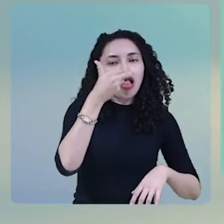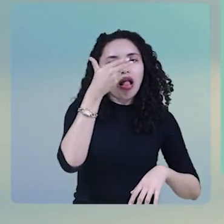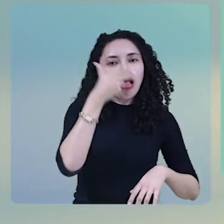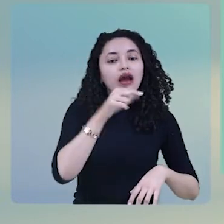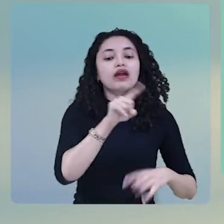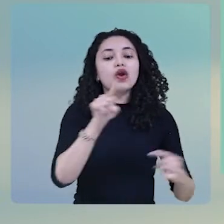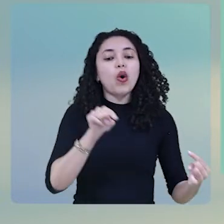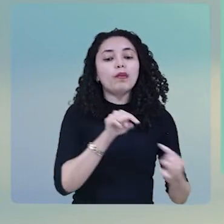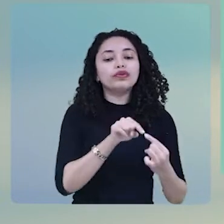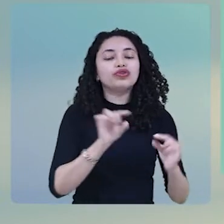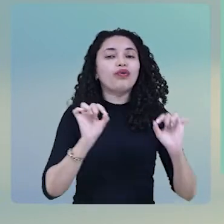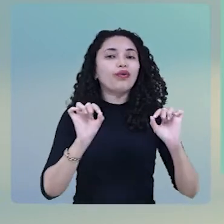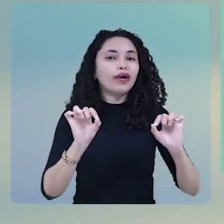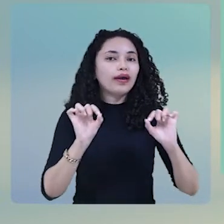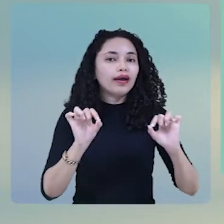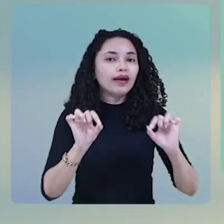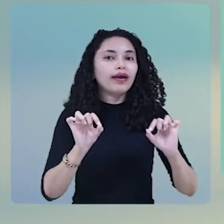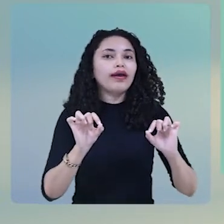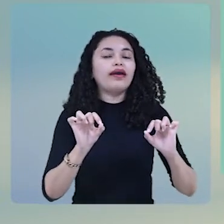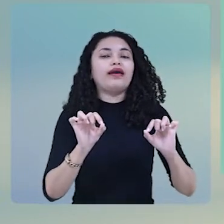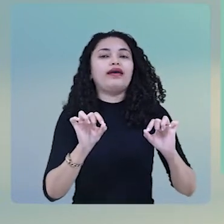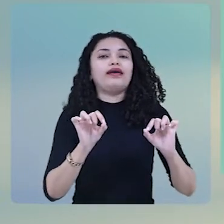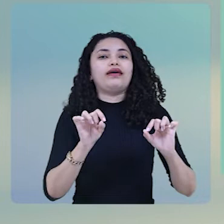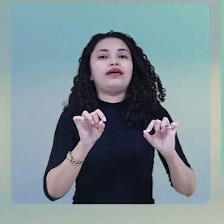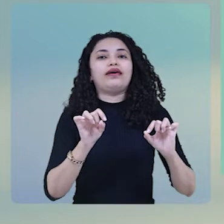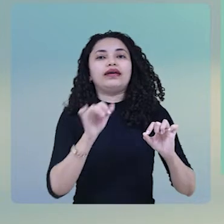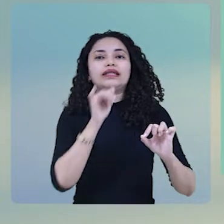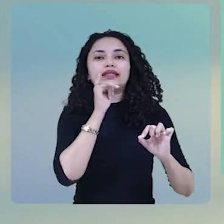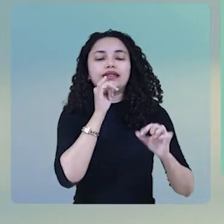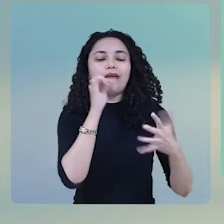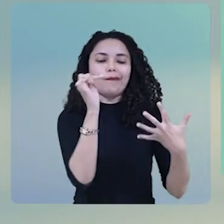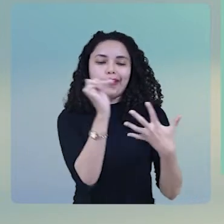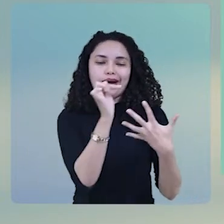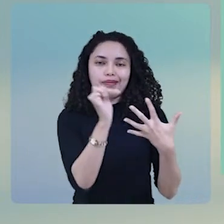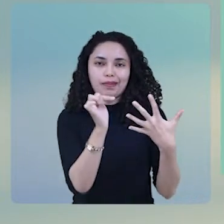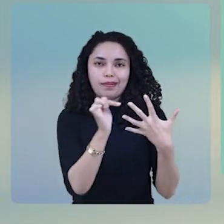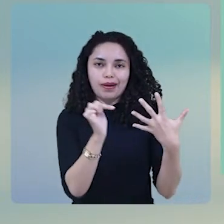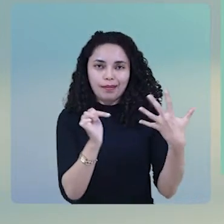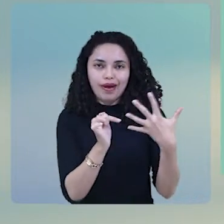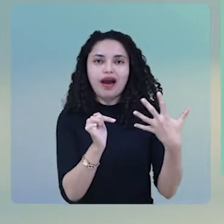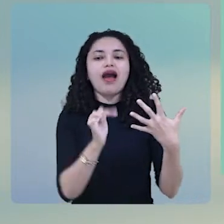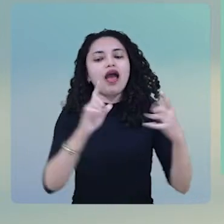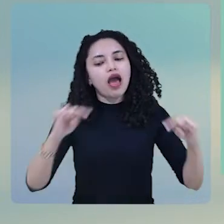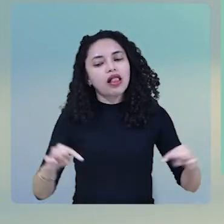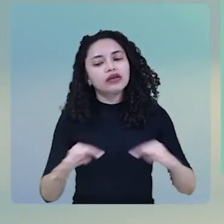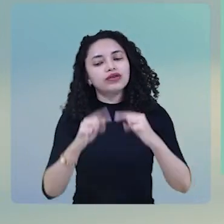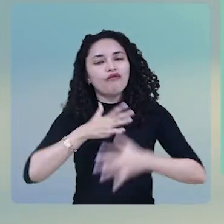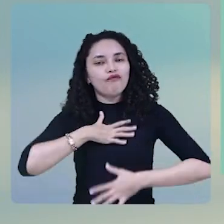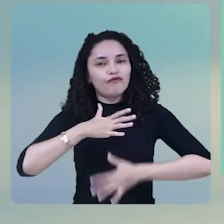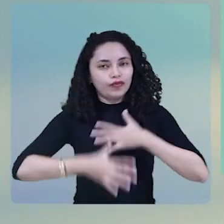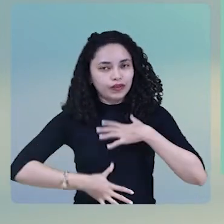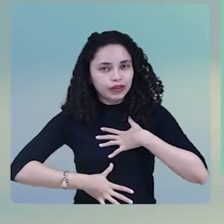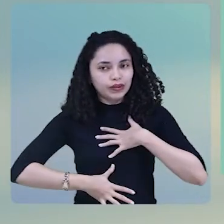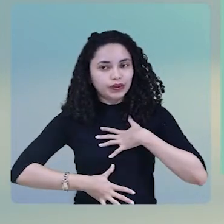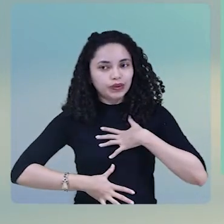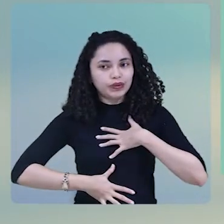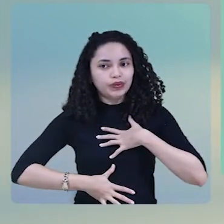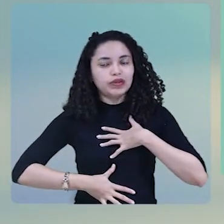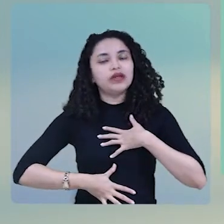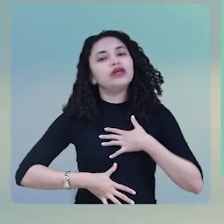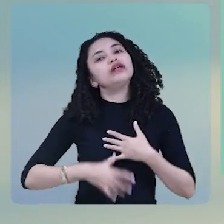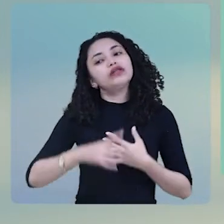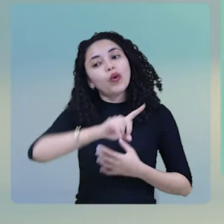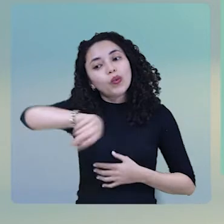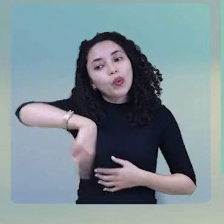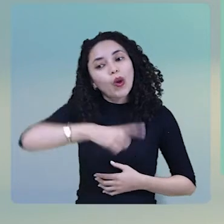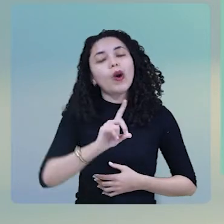objetivo a melhora e a manutenção de um ou mais componentes da aptidão física. Então, vamos praticar